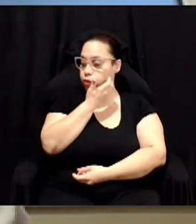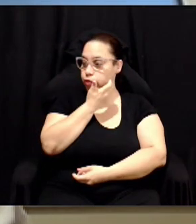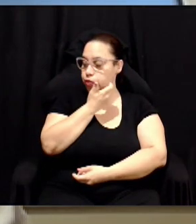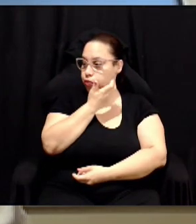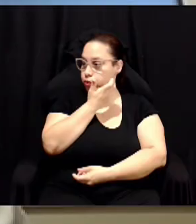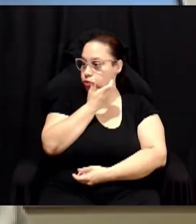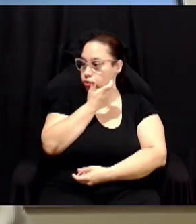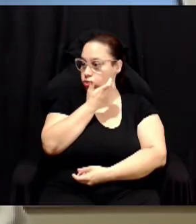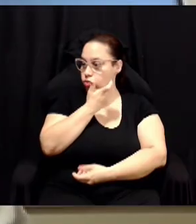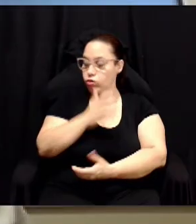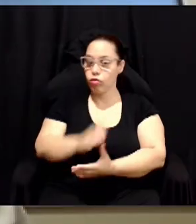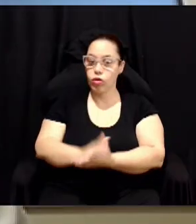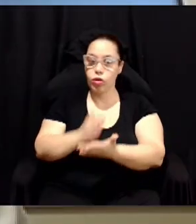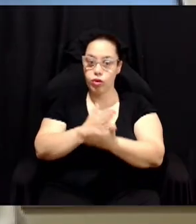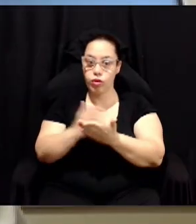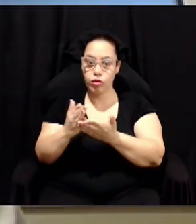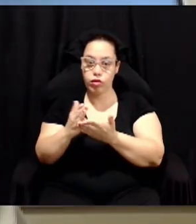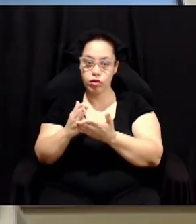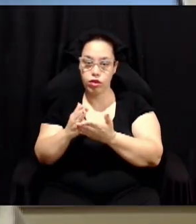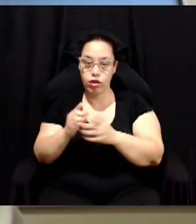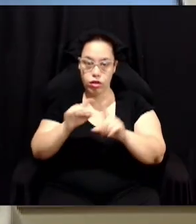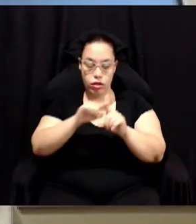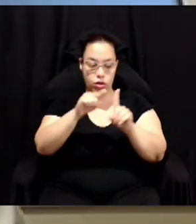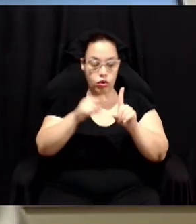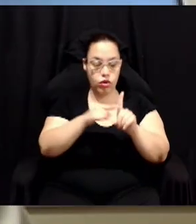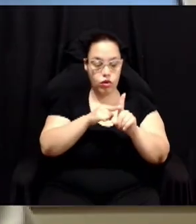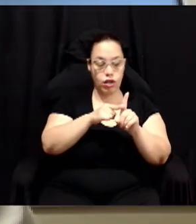que ela começou quando estava grávida da filha.